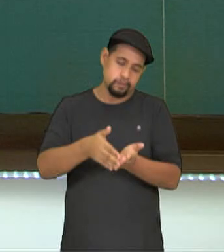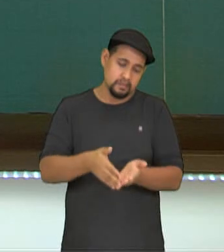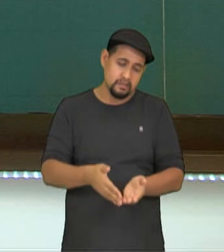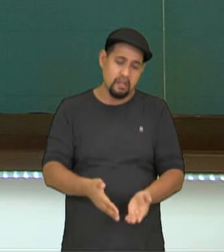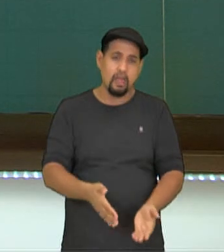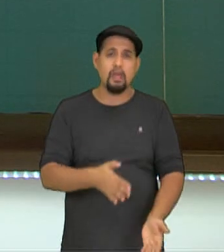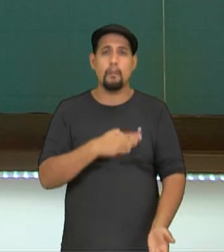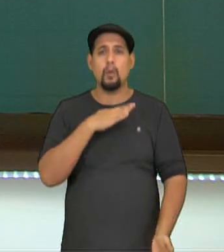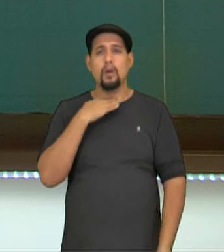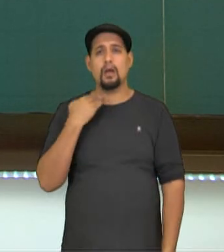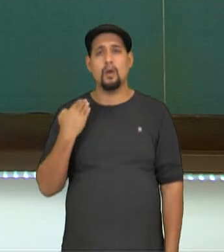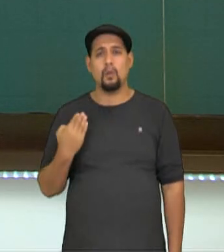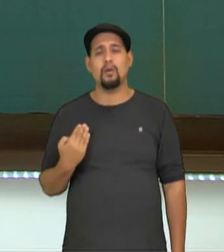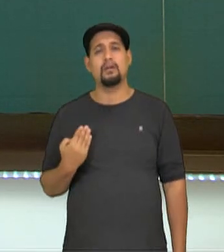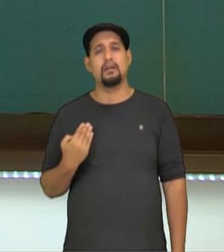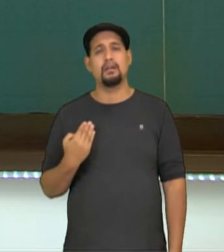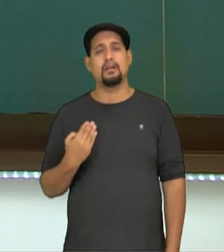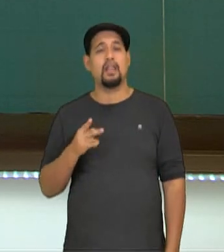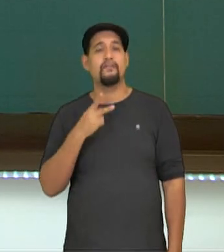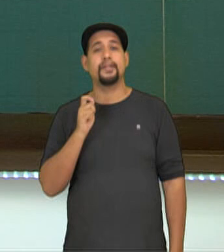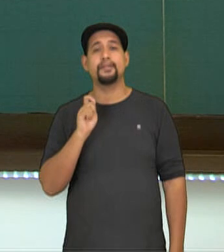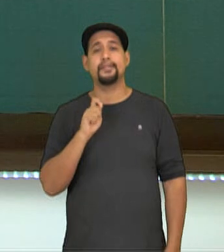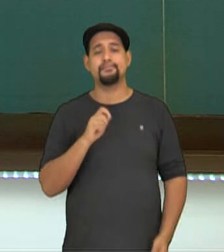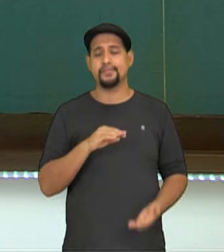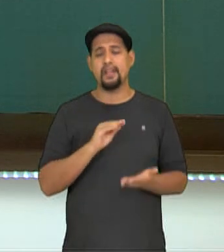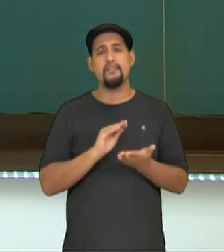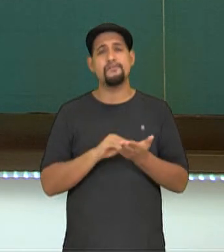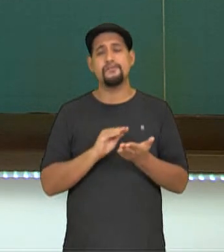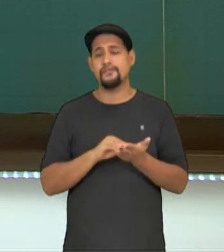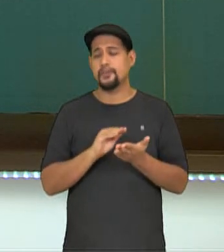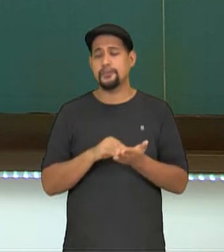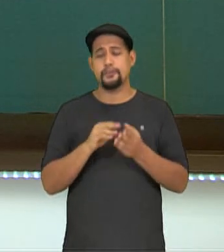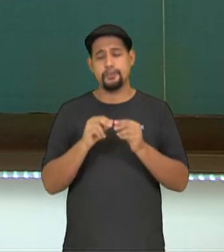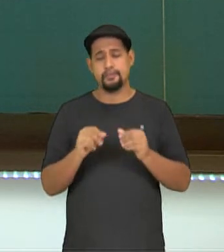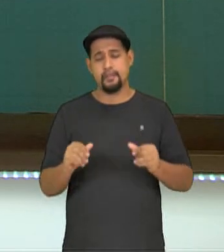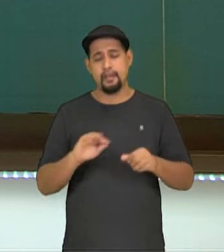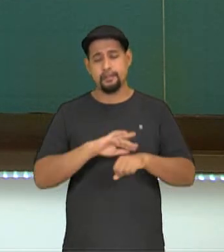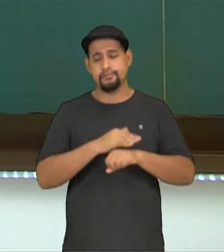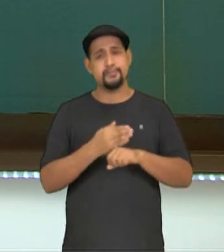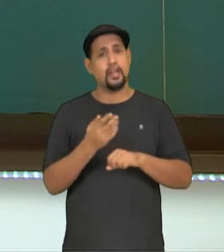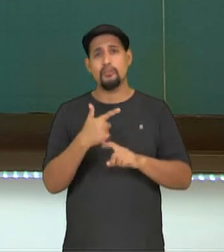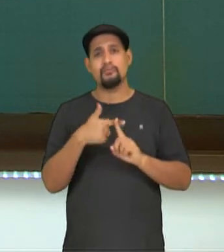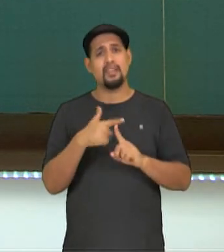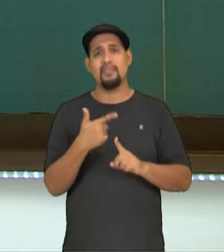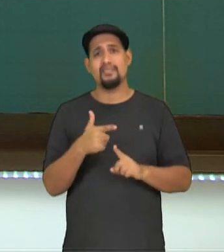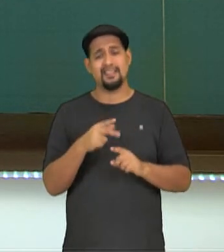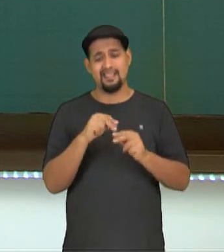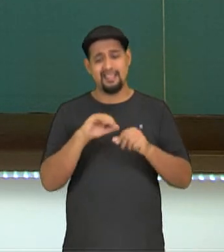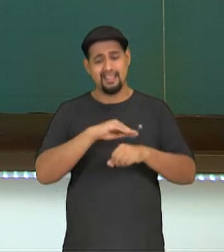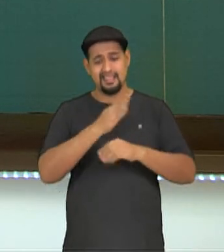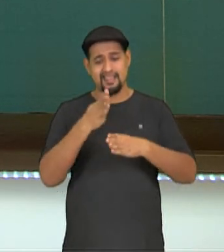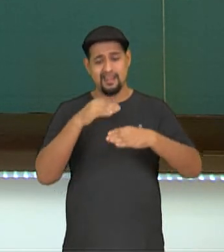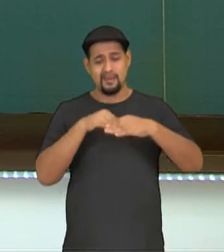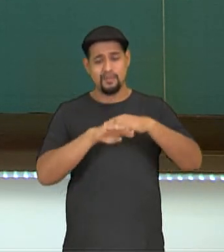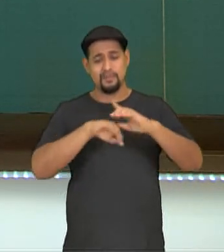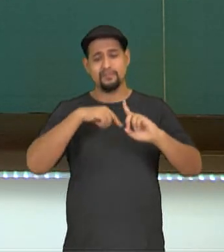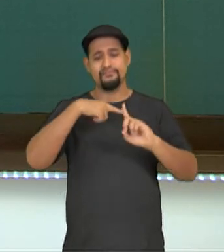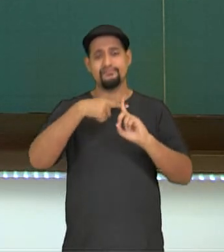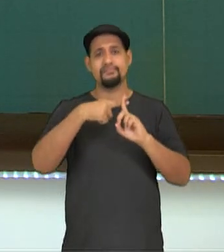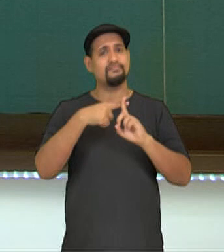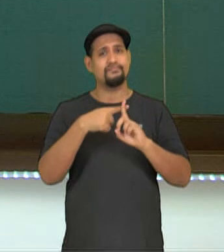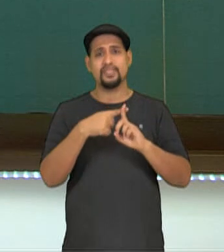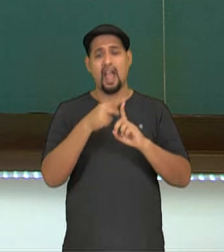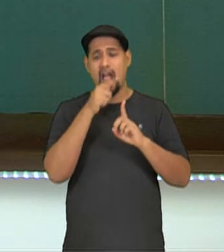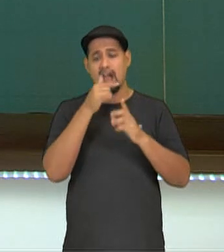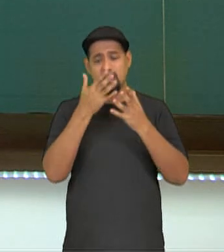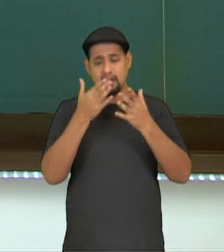acabou morrendo. Então, por isso que ele diz, né? Faltou-te a ti a terra, a sepultura. Ela não foi sepultada na terra. E olha só,